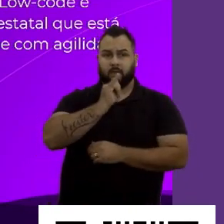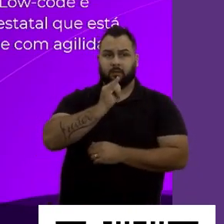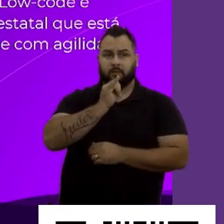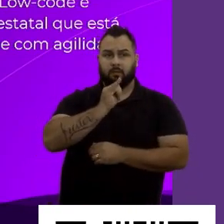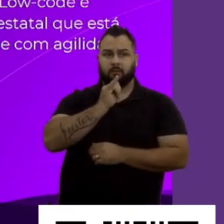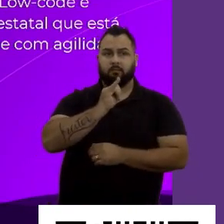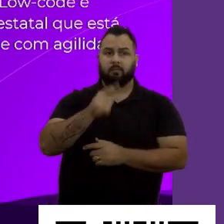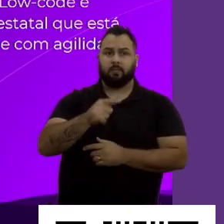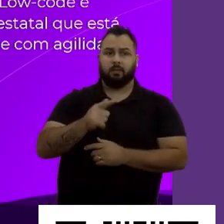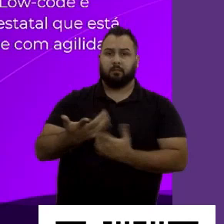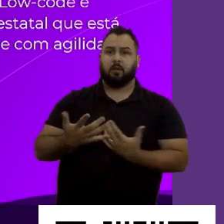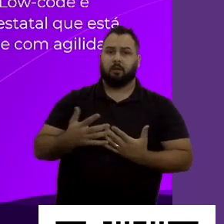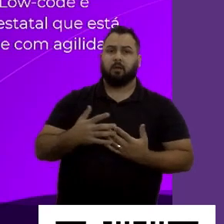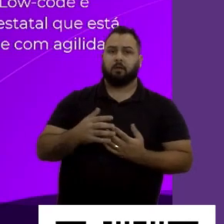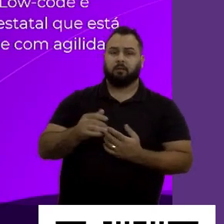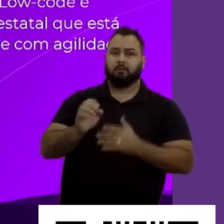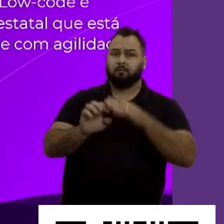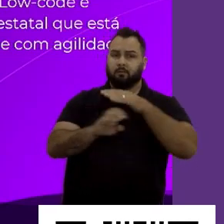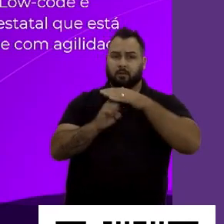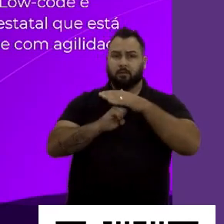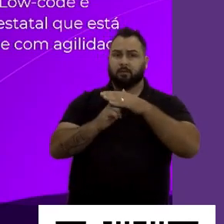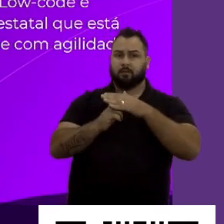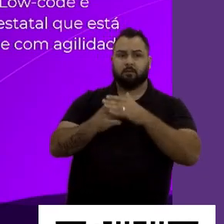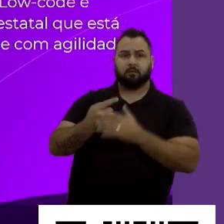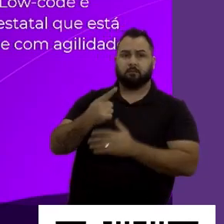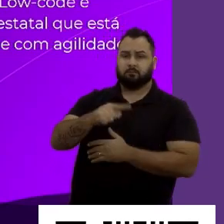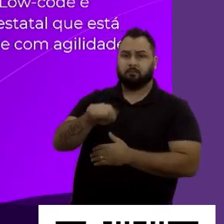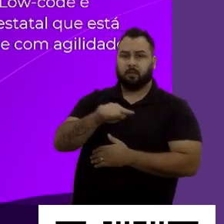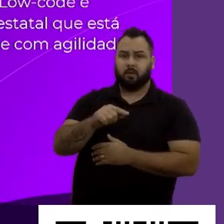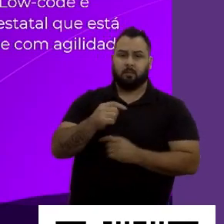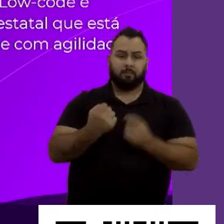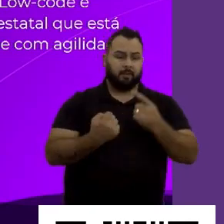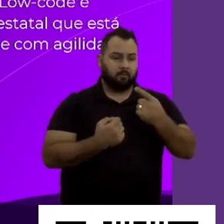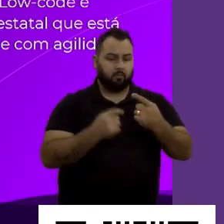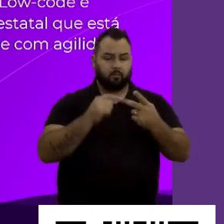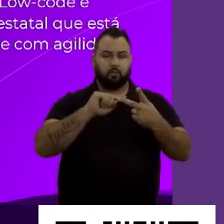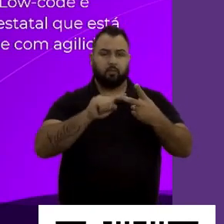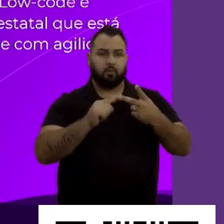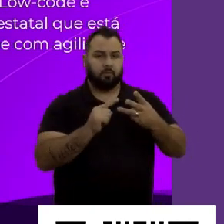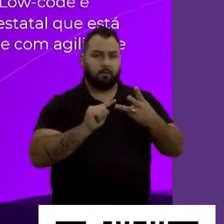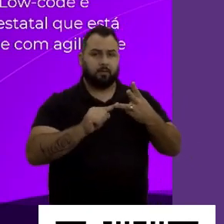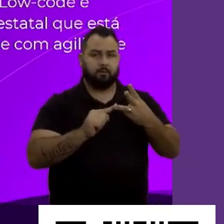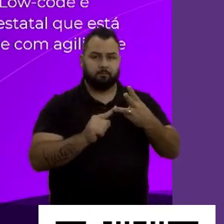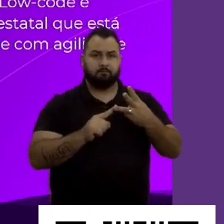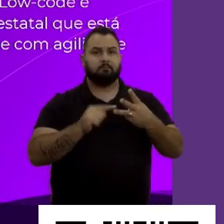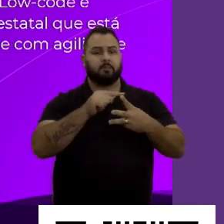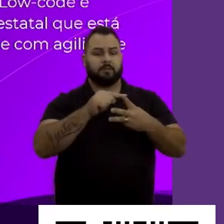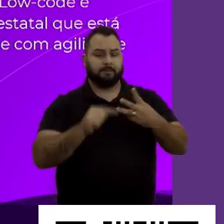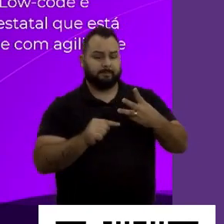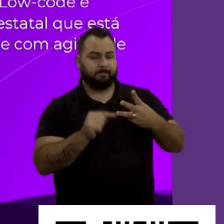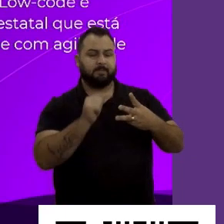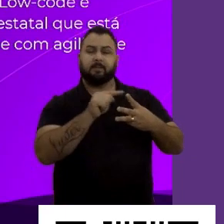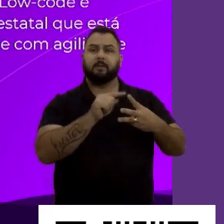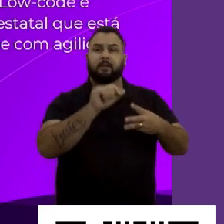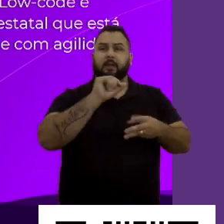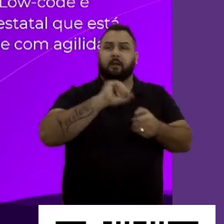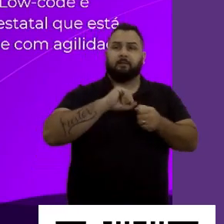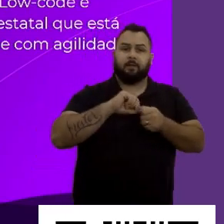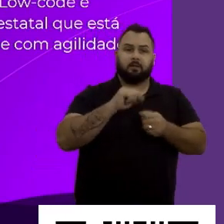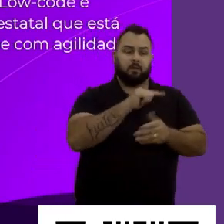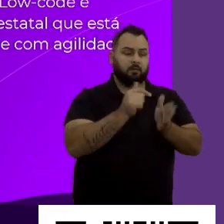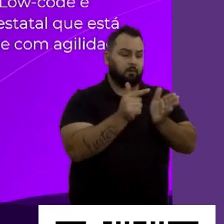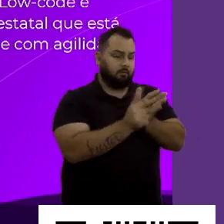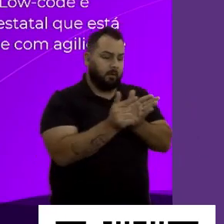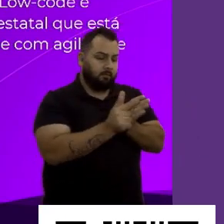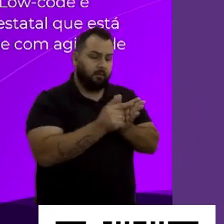Estourou um duto de gás O que é feito no passo um passo Dois Passo três isso Tava feito lá no papel